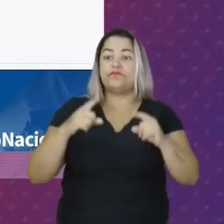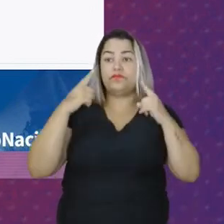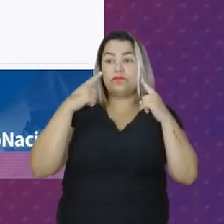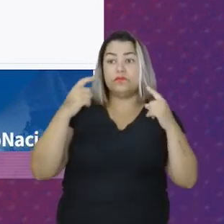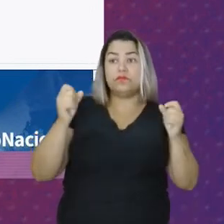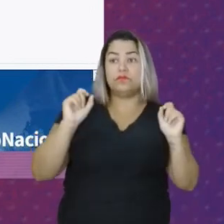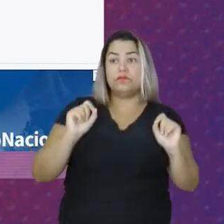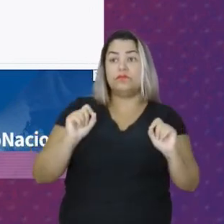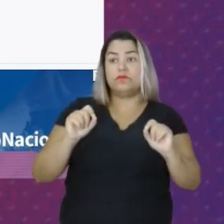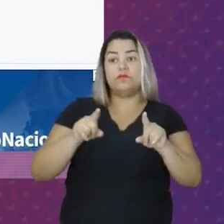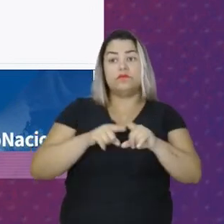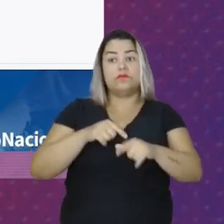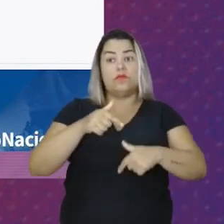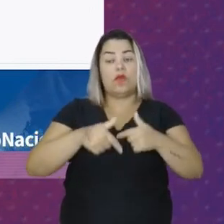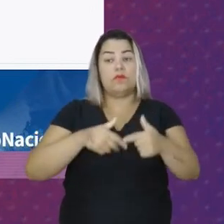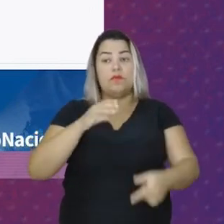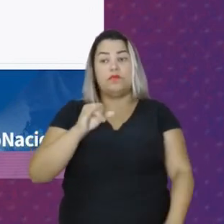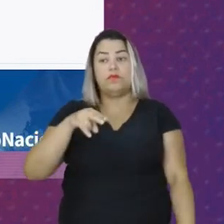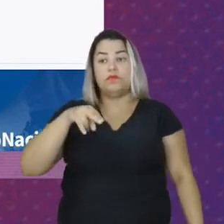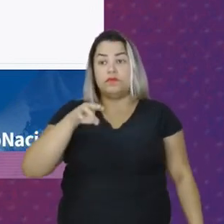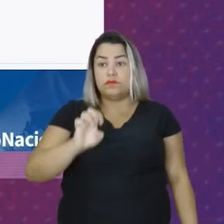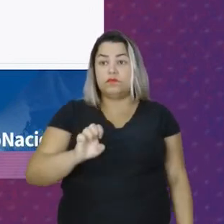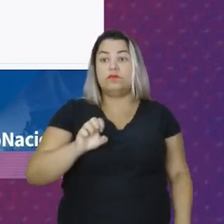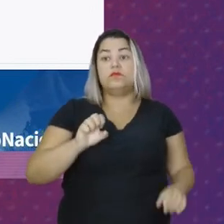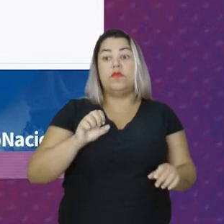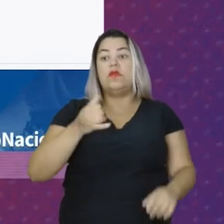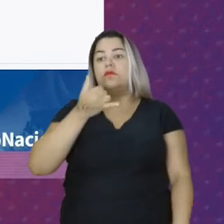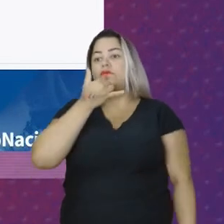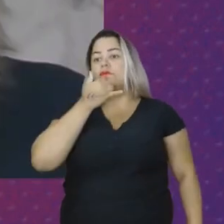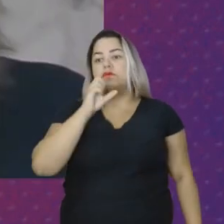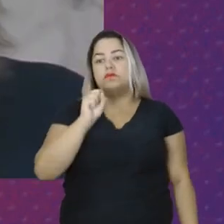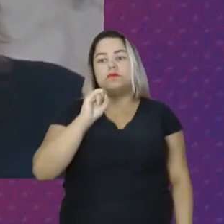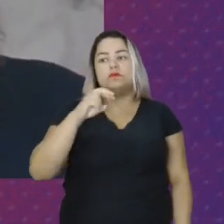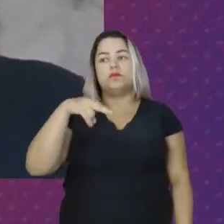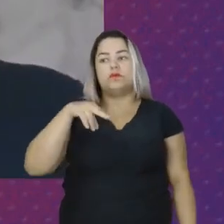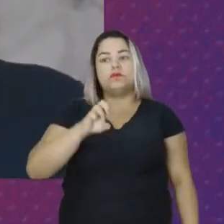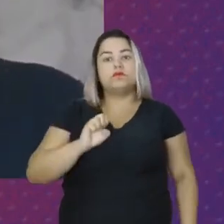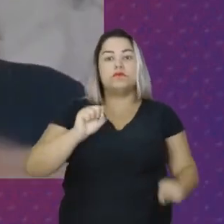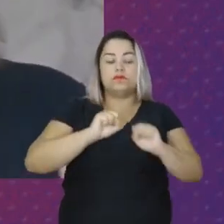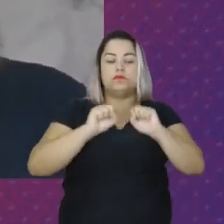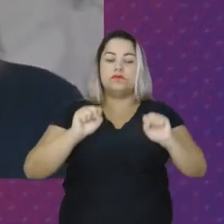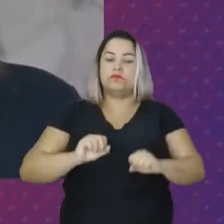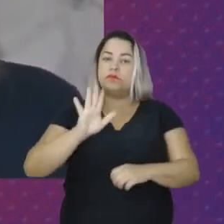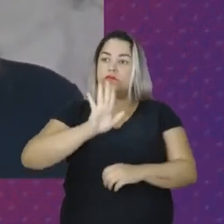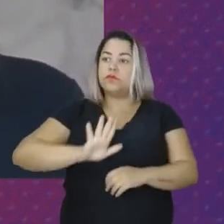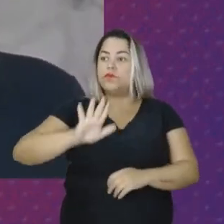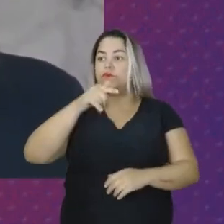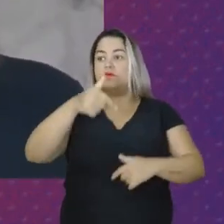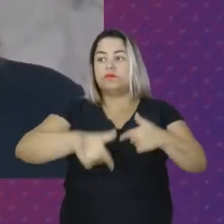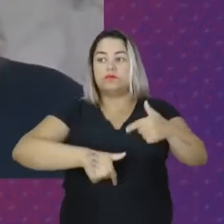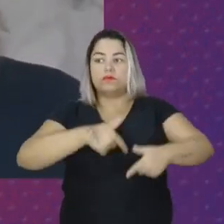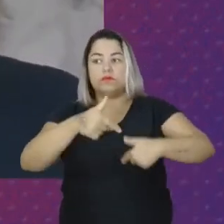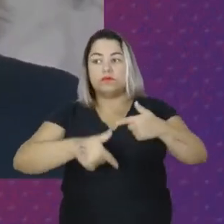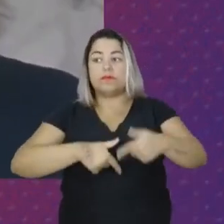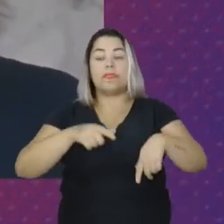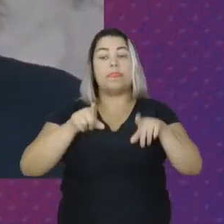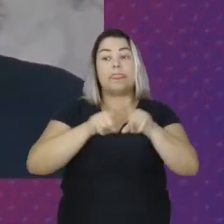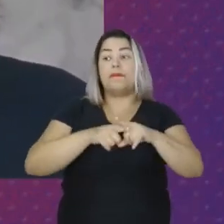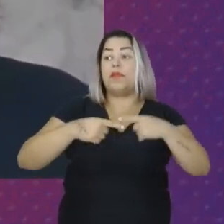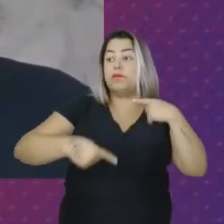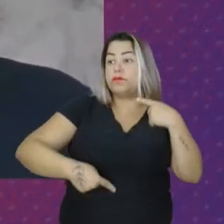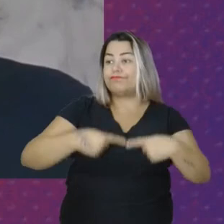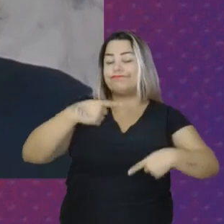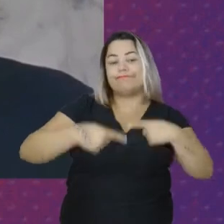violência nas vagas do SINE, do Sistema Nacional de Emprego. Então, isso vai também sendo uma